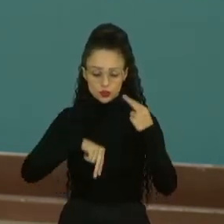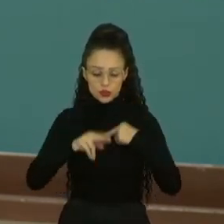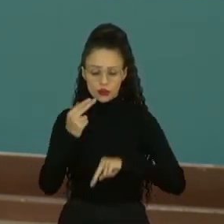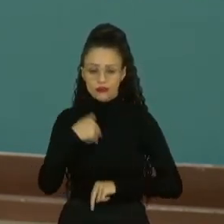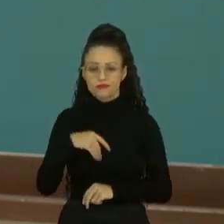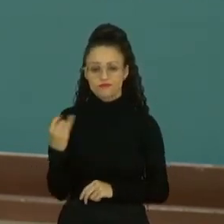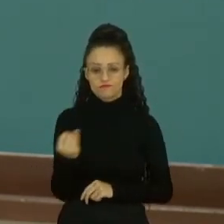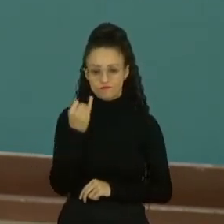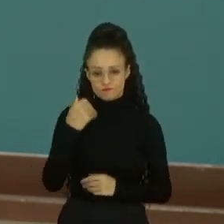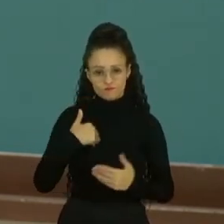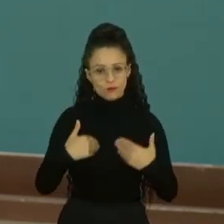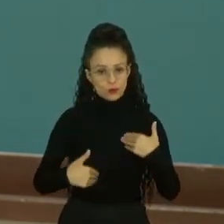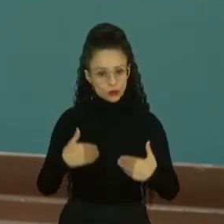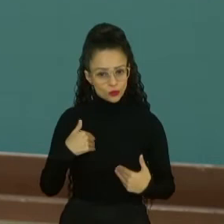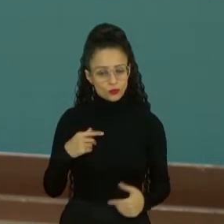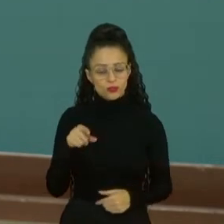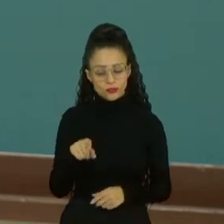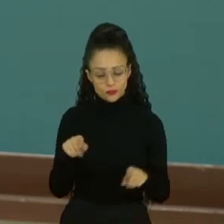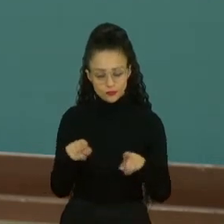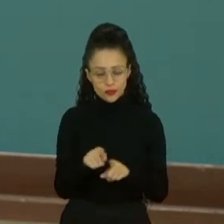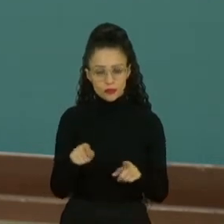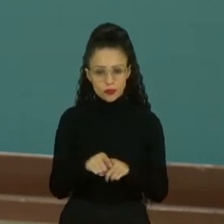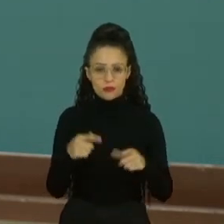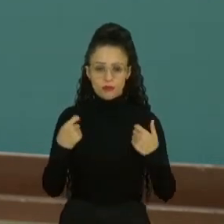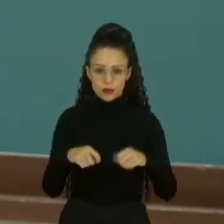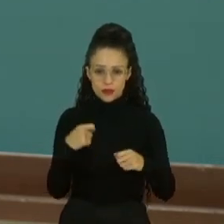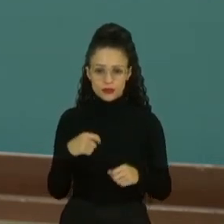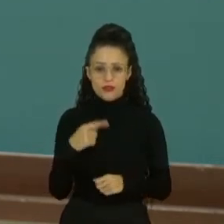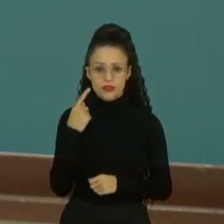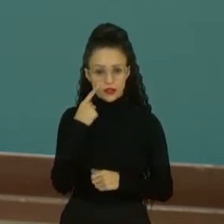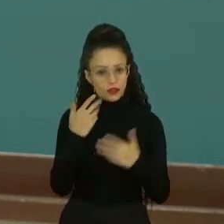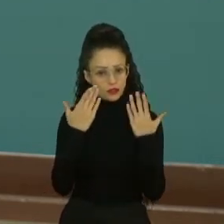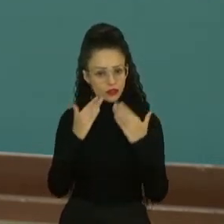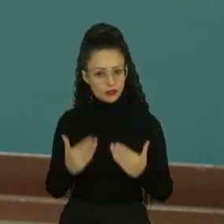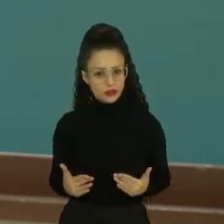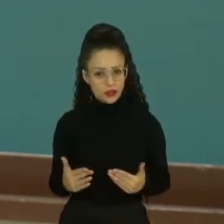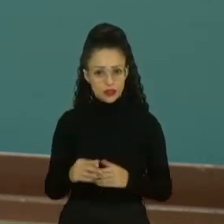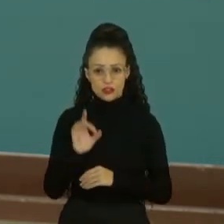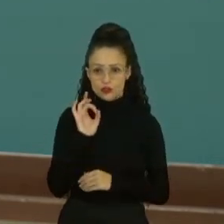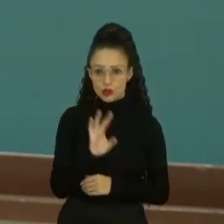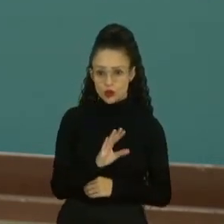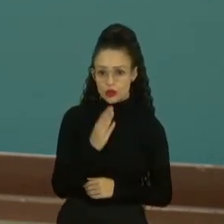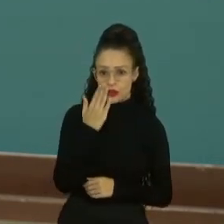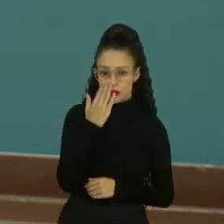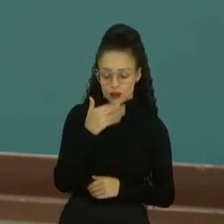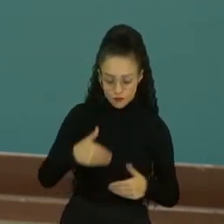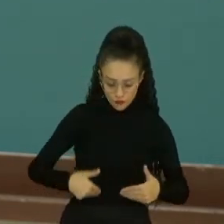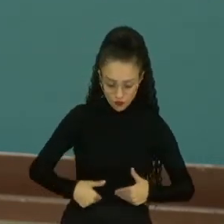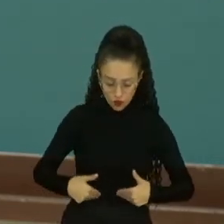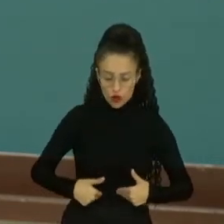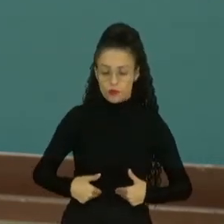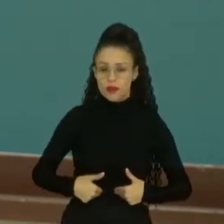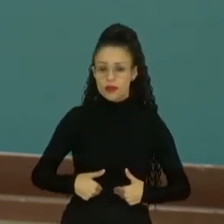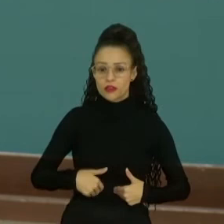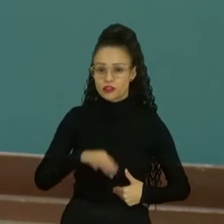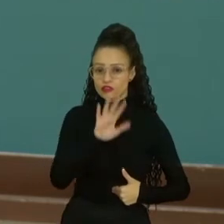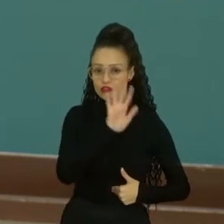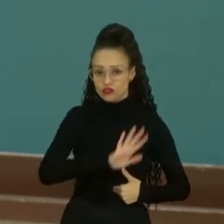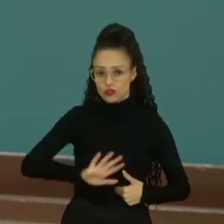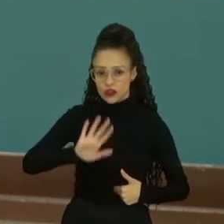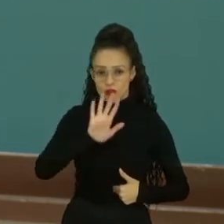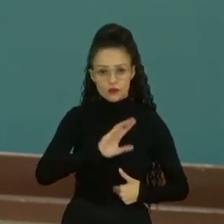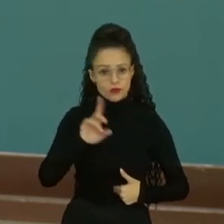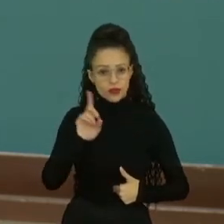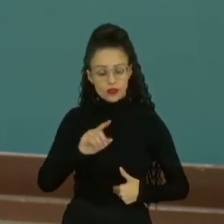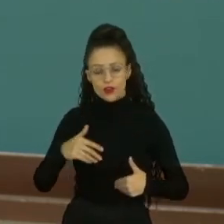são necessários. Isso também precisa ser levado em conta, né? Então, nem sempre é só a fome como um todo, mas às vezes